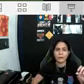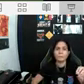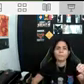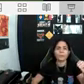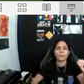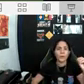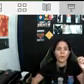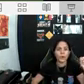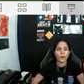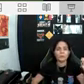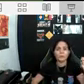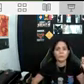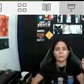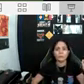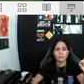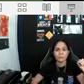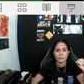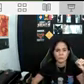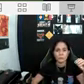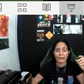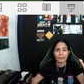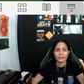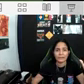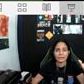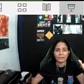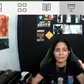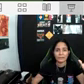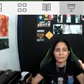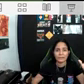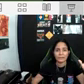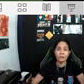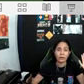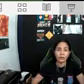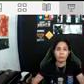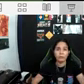no final. Concordo com a realização,